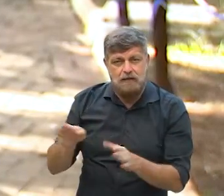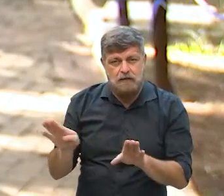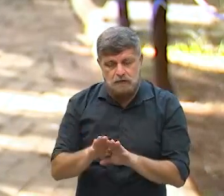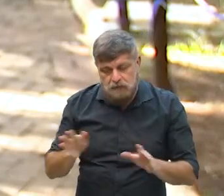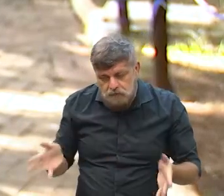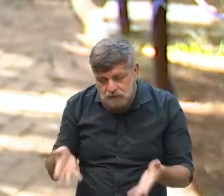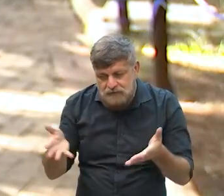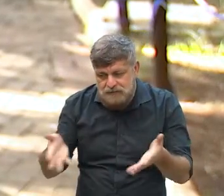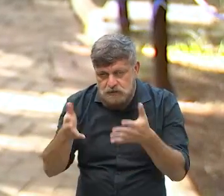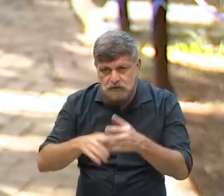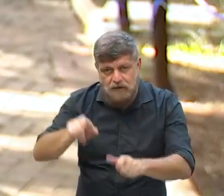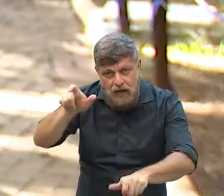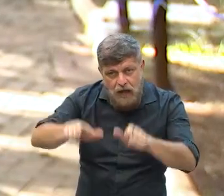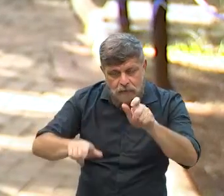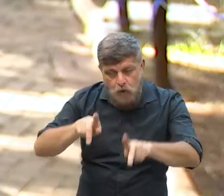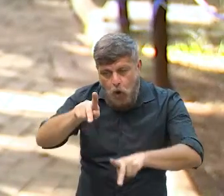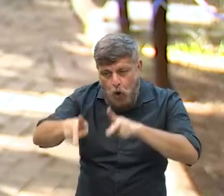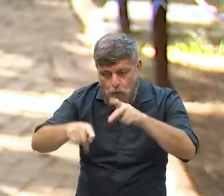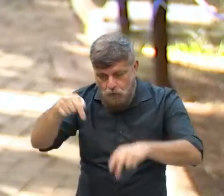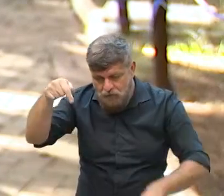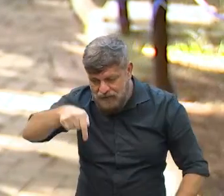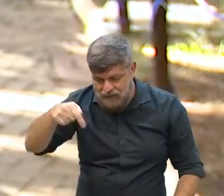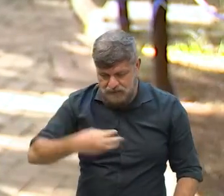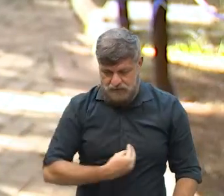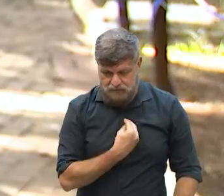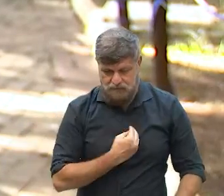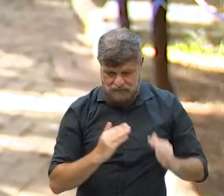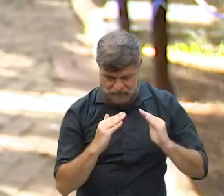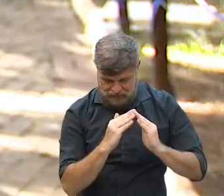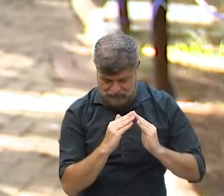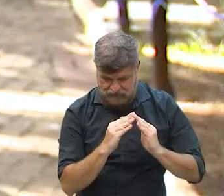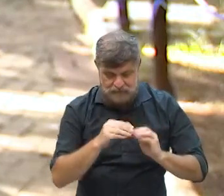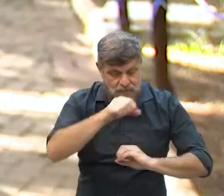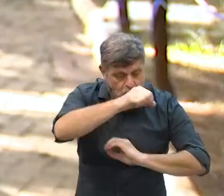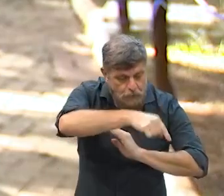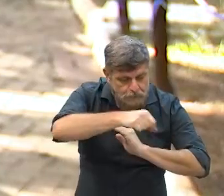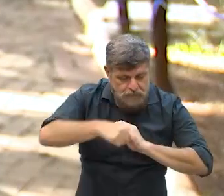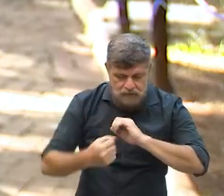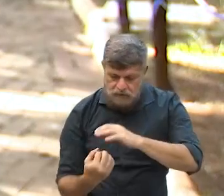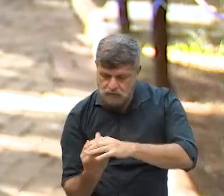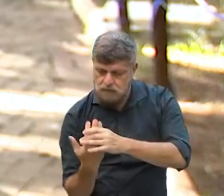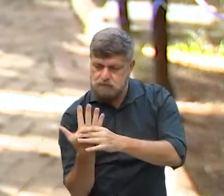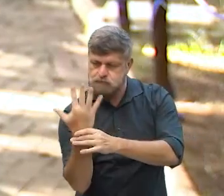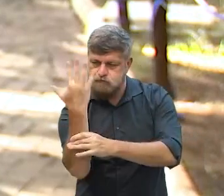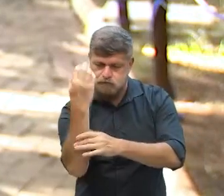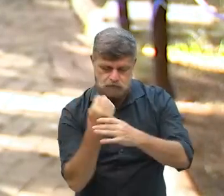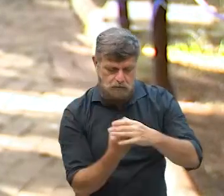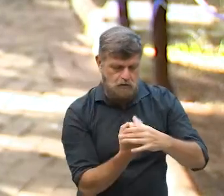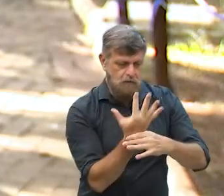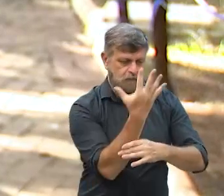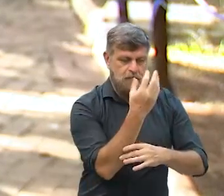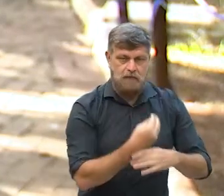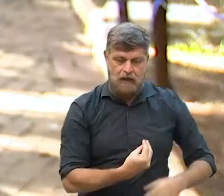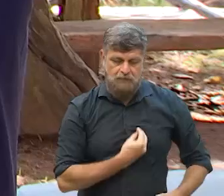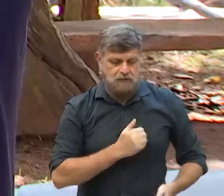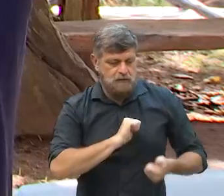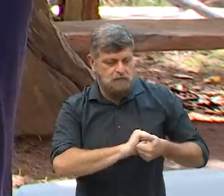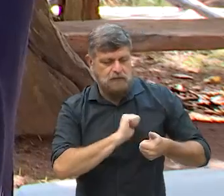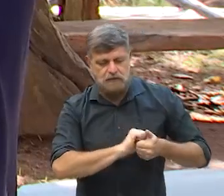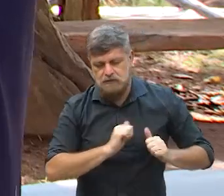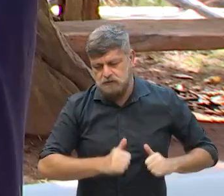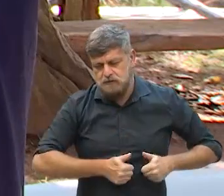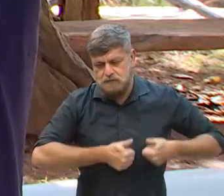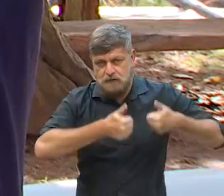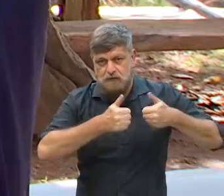do morador da cidade, né? Vamos plantar árvore nas calçadas, vamos zelar das nossas árvores para que a gente tenha uma cidade com melhor qualidade de vida. Você